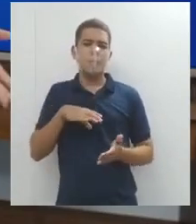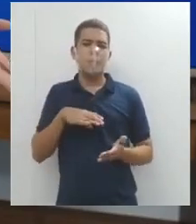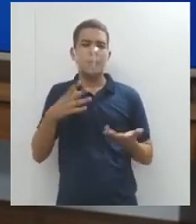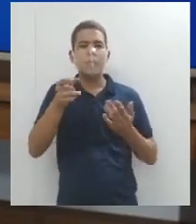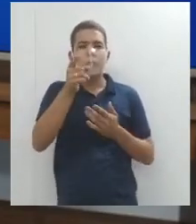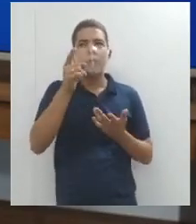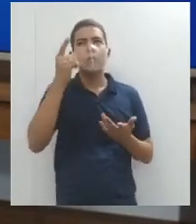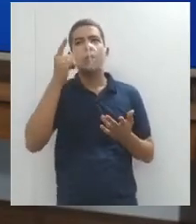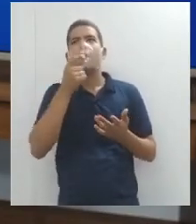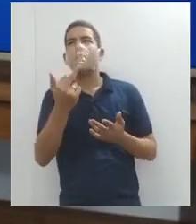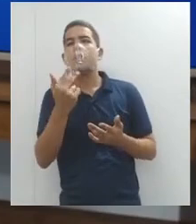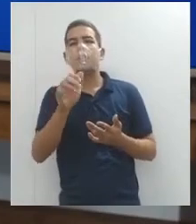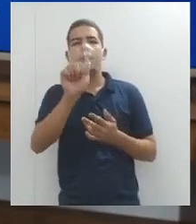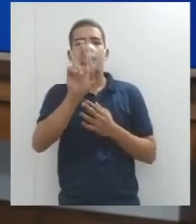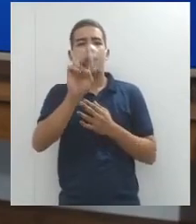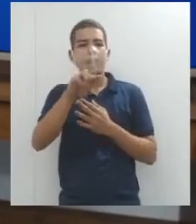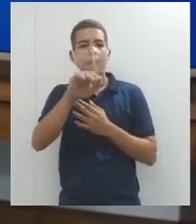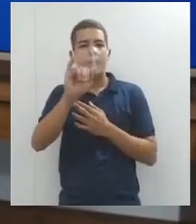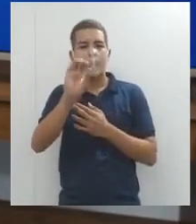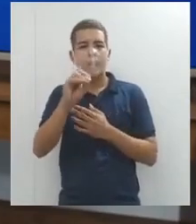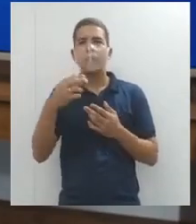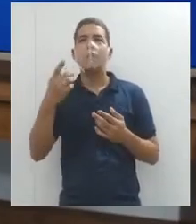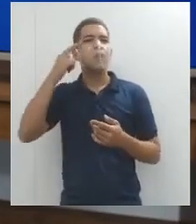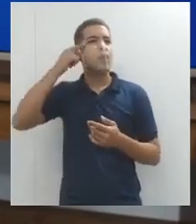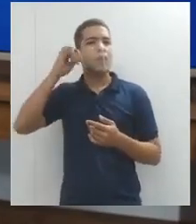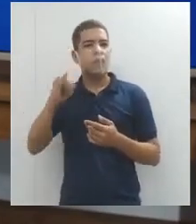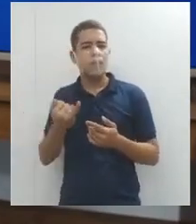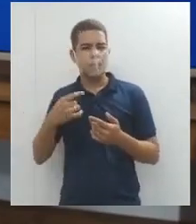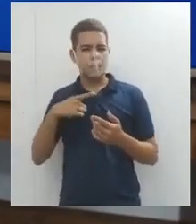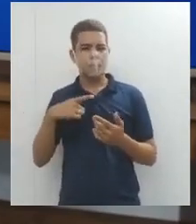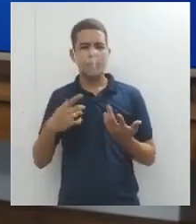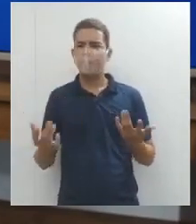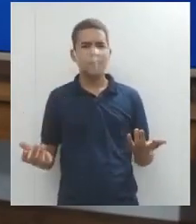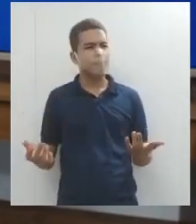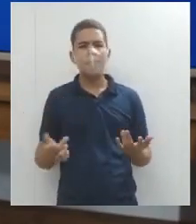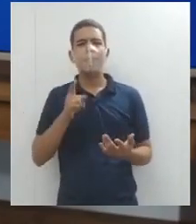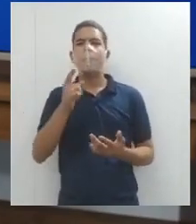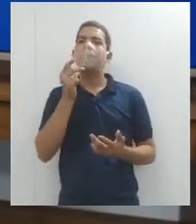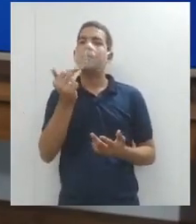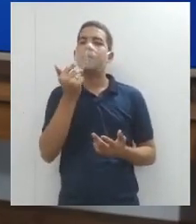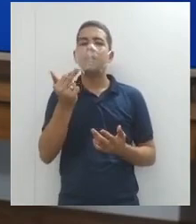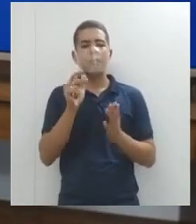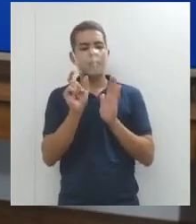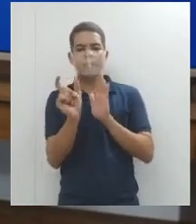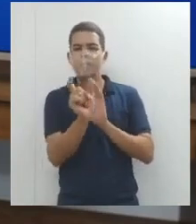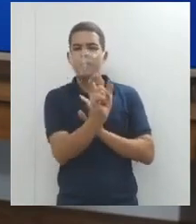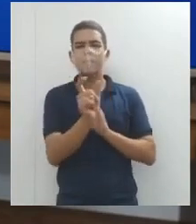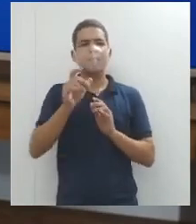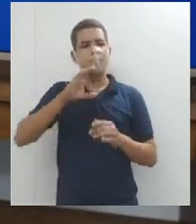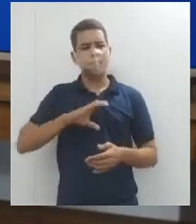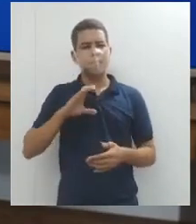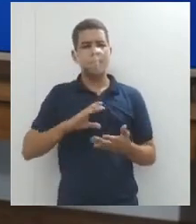aramaico, você não se comunica em japonês no seu dia a dia, tá certo? Você se comunica em língua portuguesa. E é